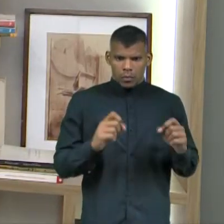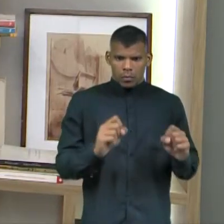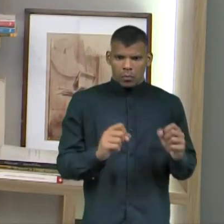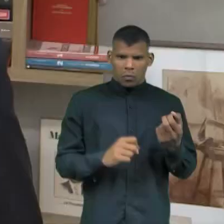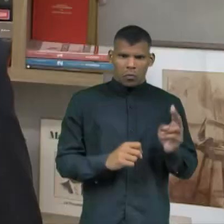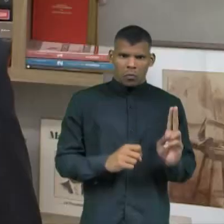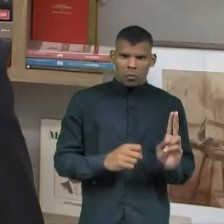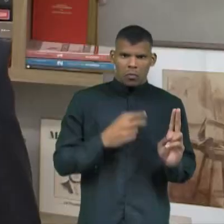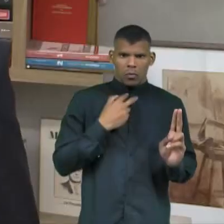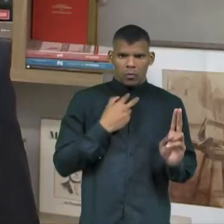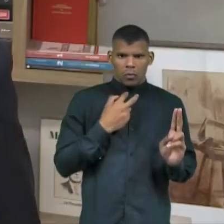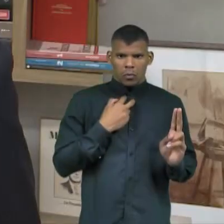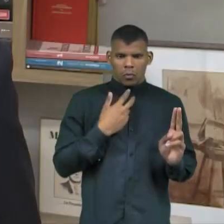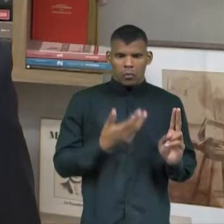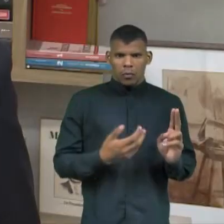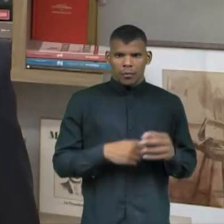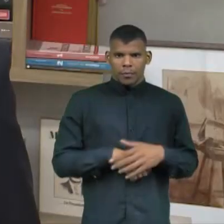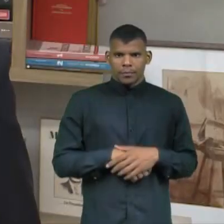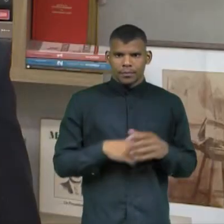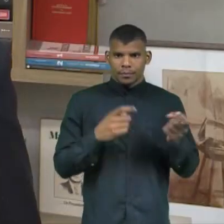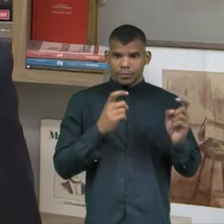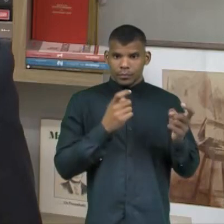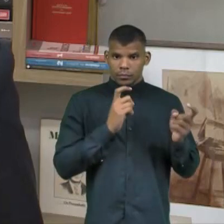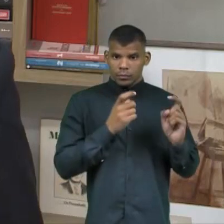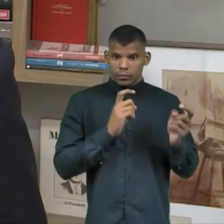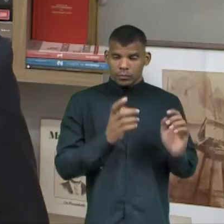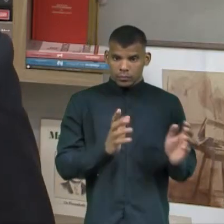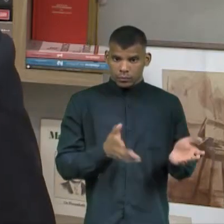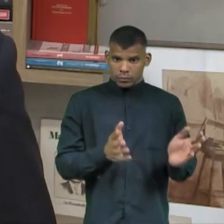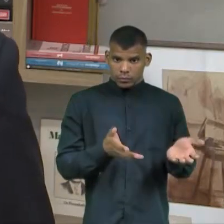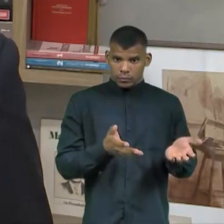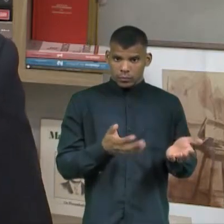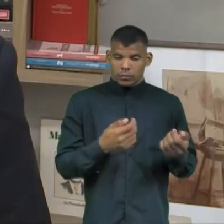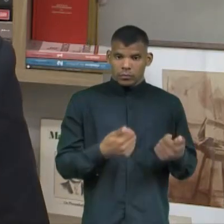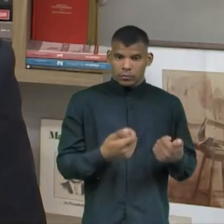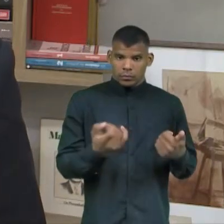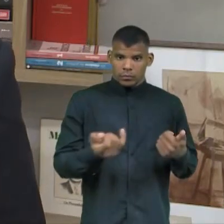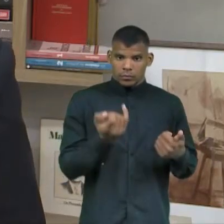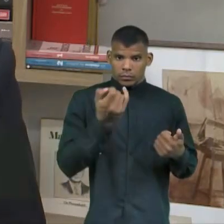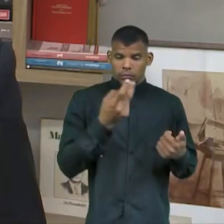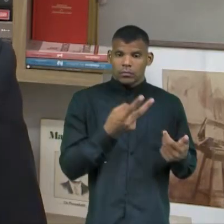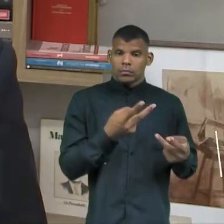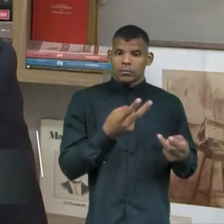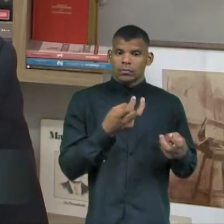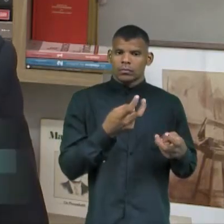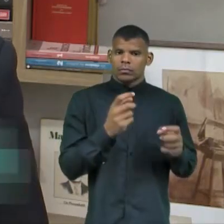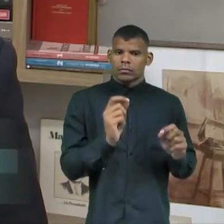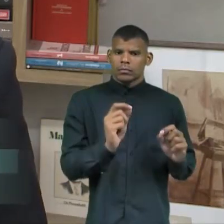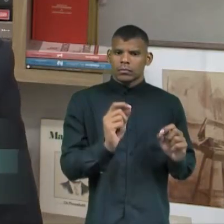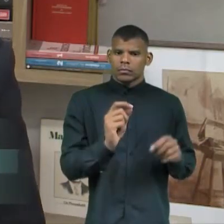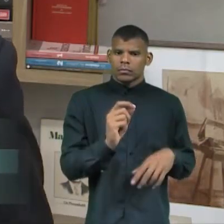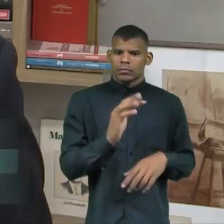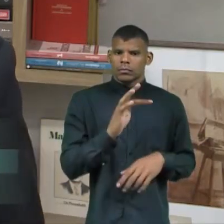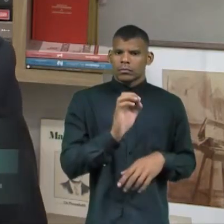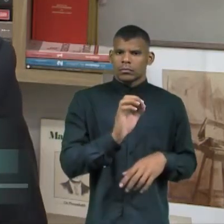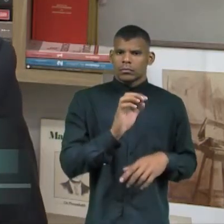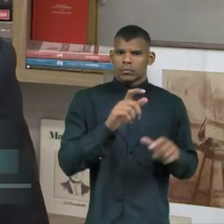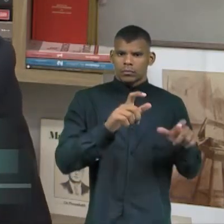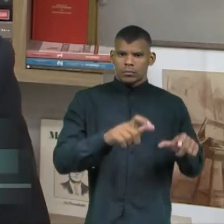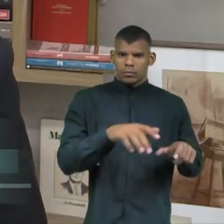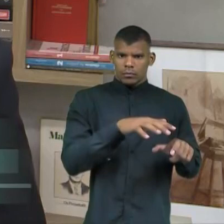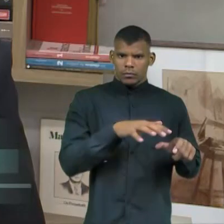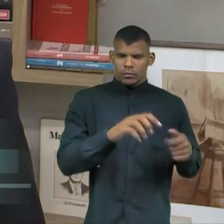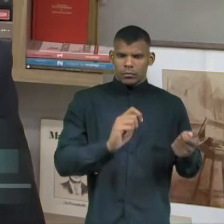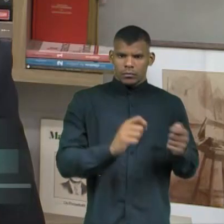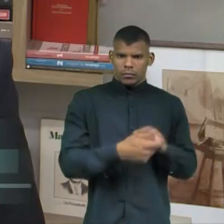na internet. Ter uma discussão sobre isso é válido. Me parece que o foro, né, o local